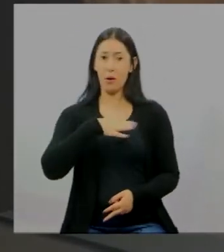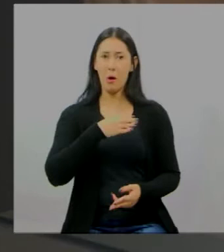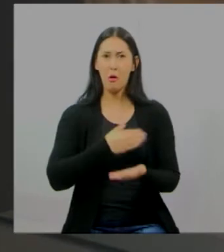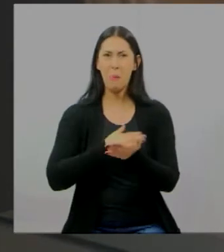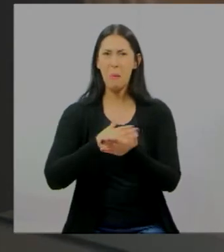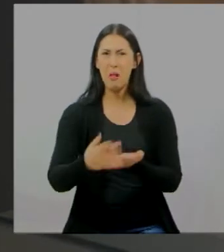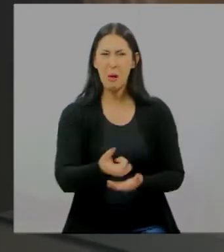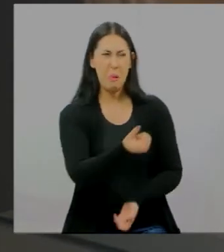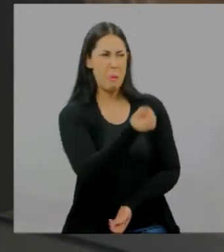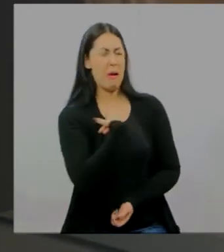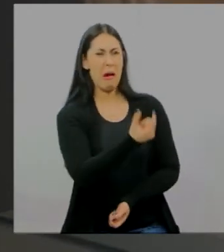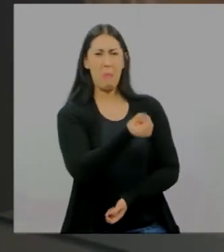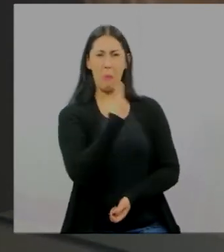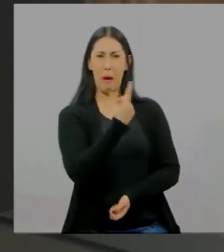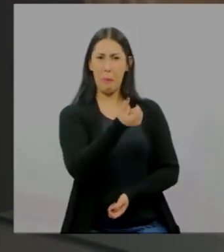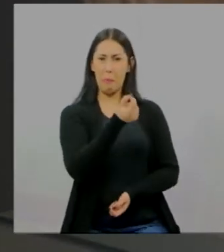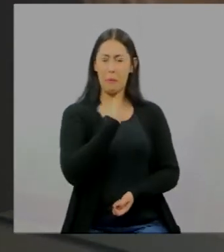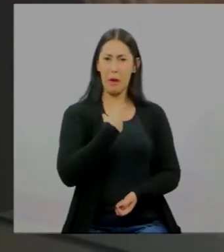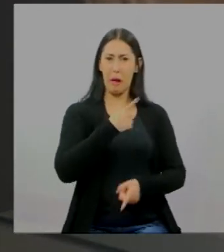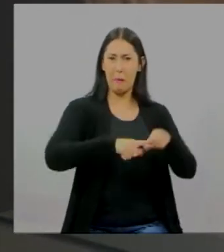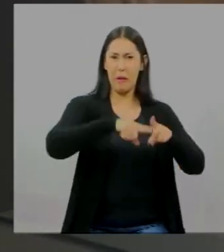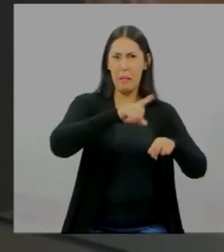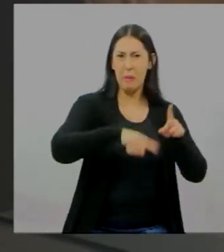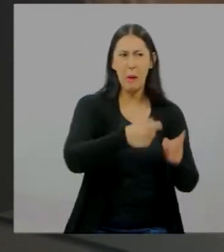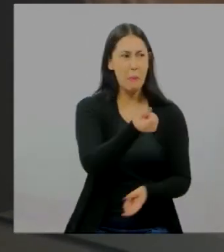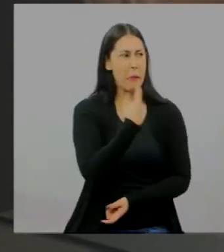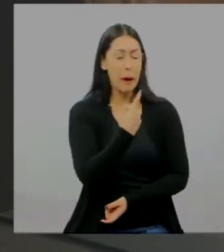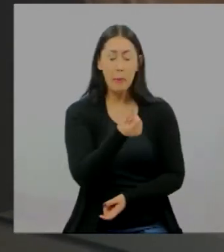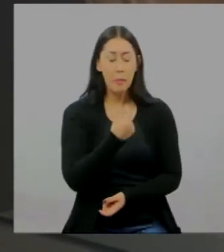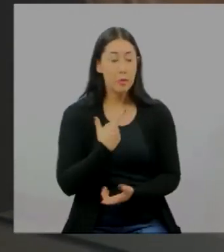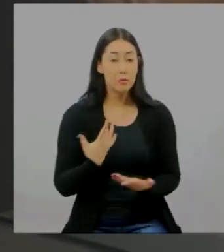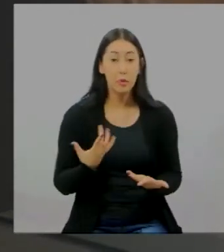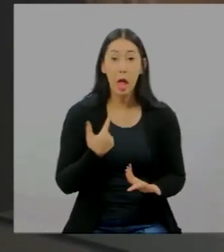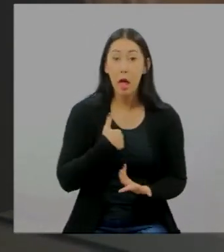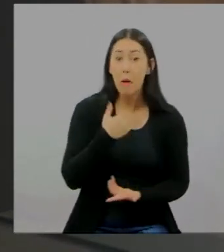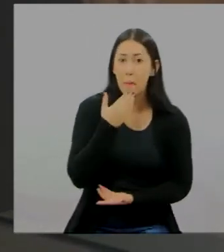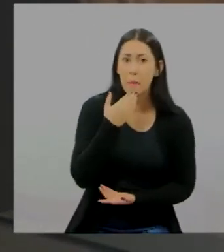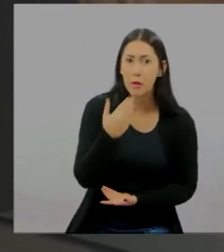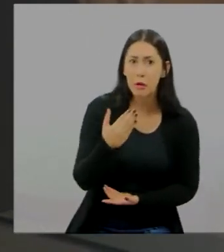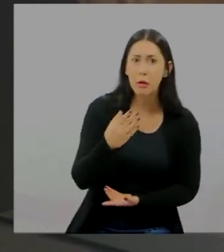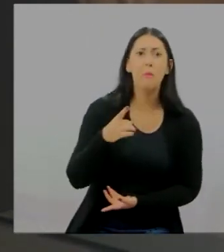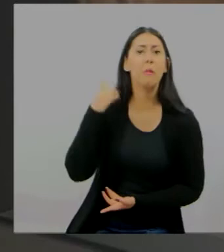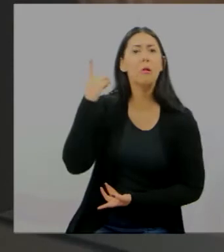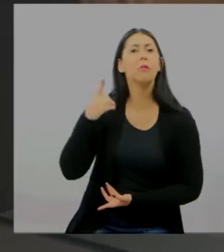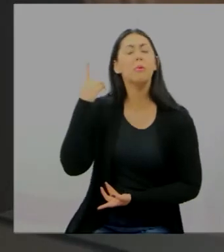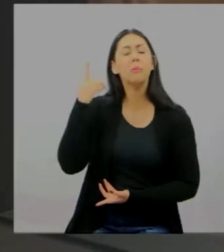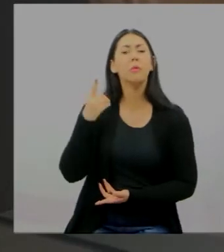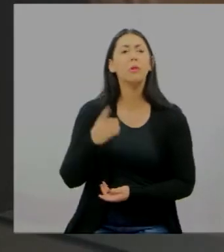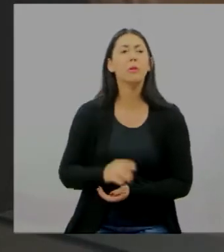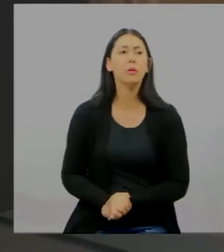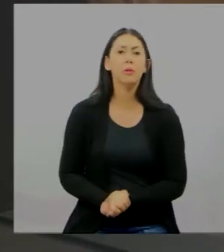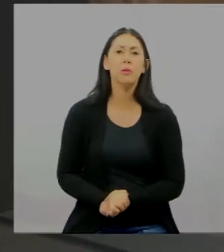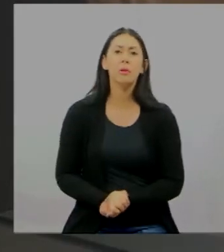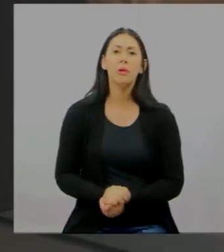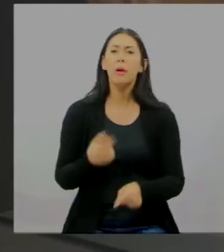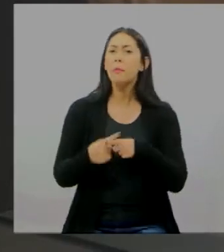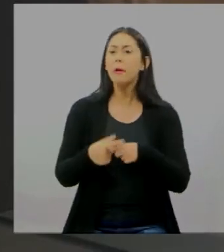agrediu verbalmente com vários palavrões. Eu estou fazendo esse requerimento para a deputada. Qual que é o